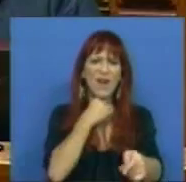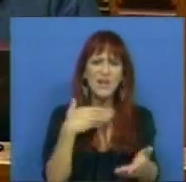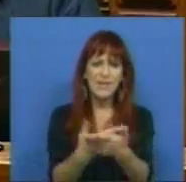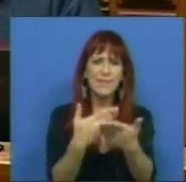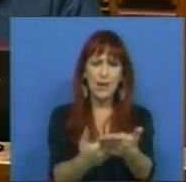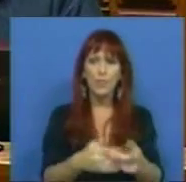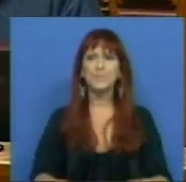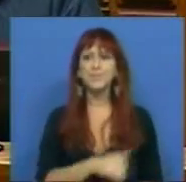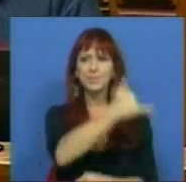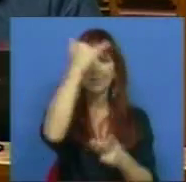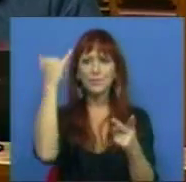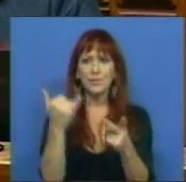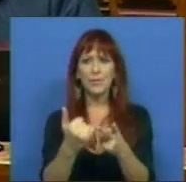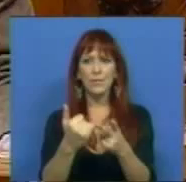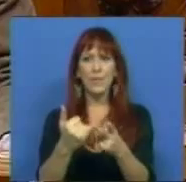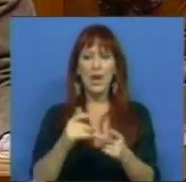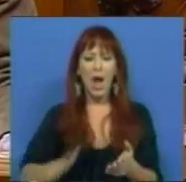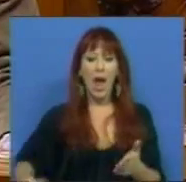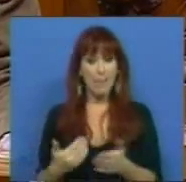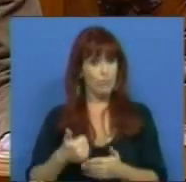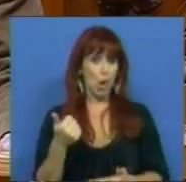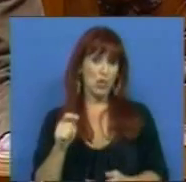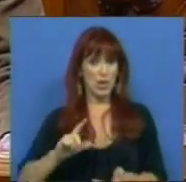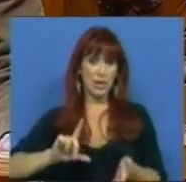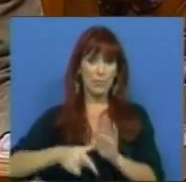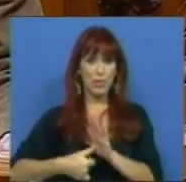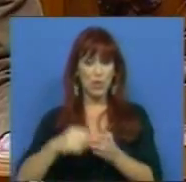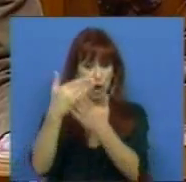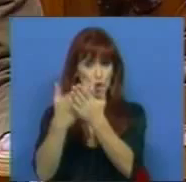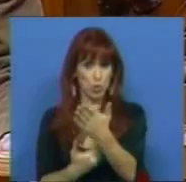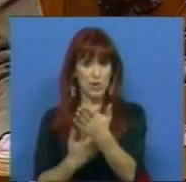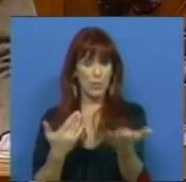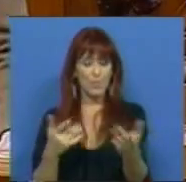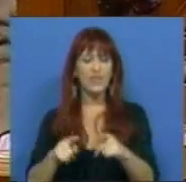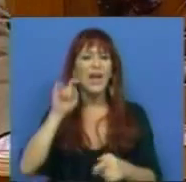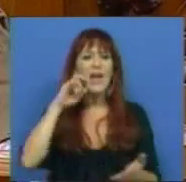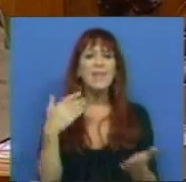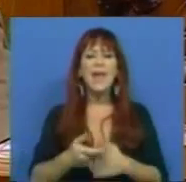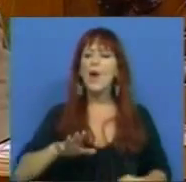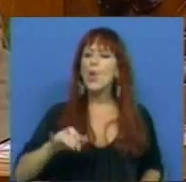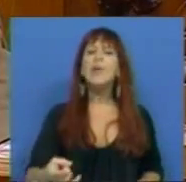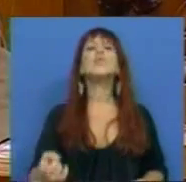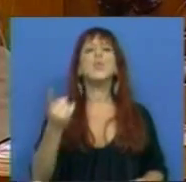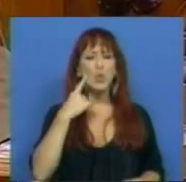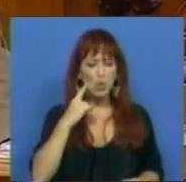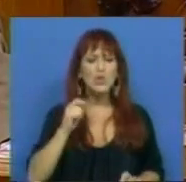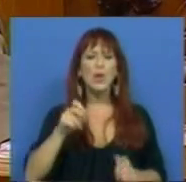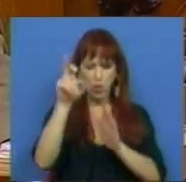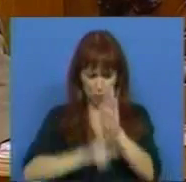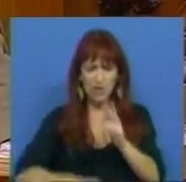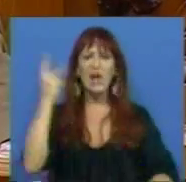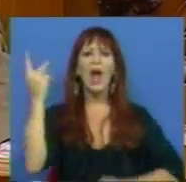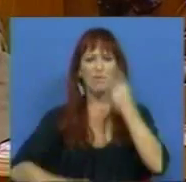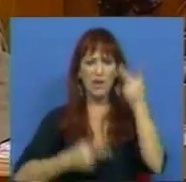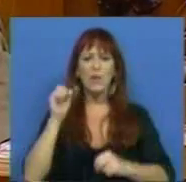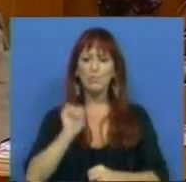falência. E, em segundo lugar, apresenta o Bloco de Esquerda um projeto de resolução que garante que o país conhecerá os relatórios de